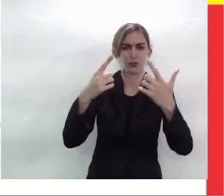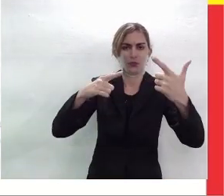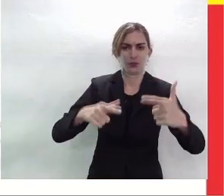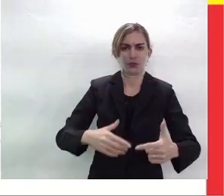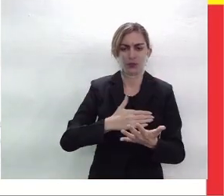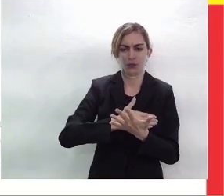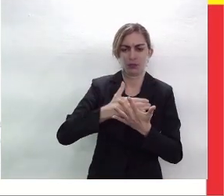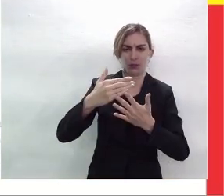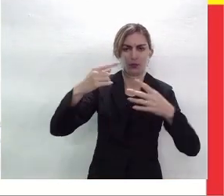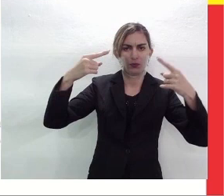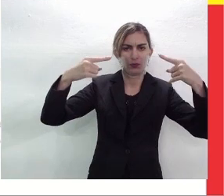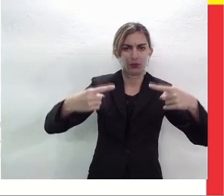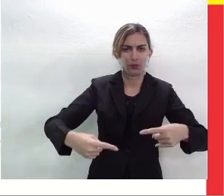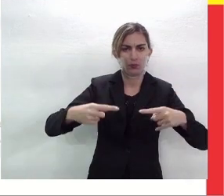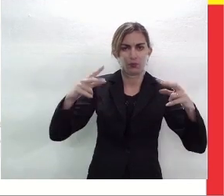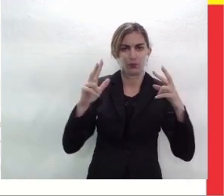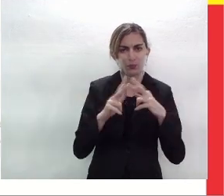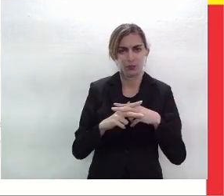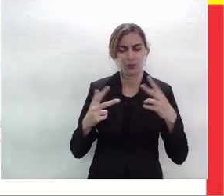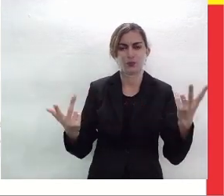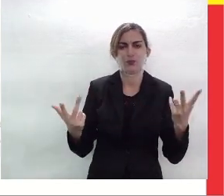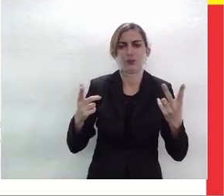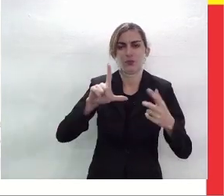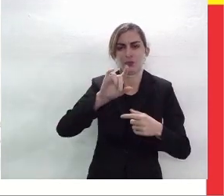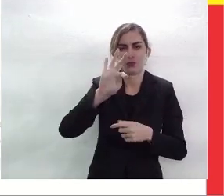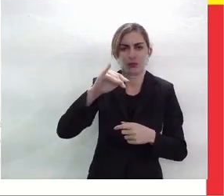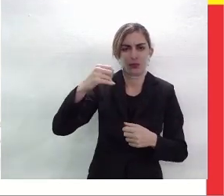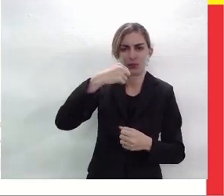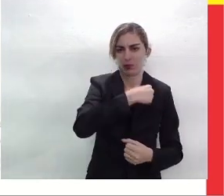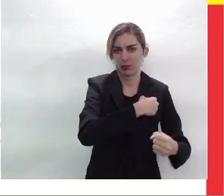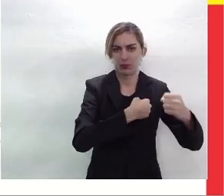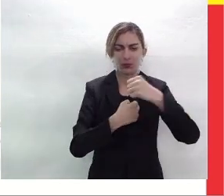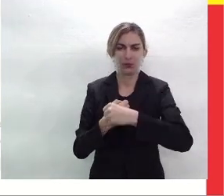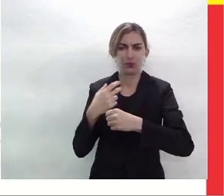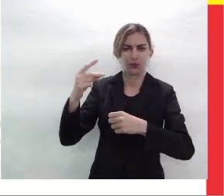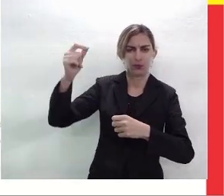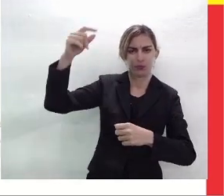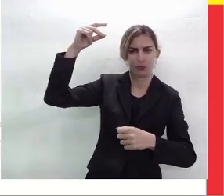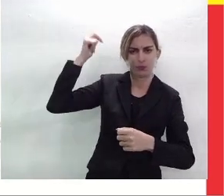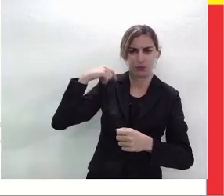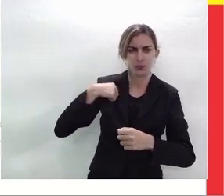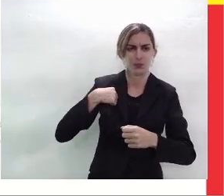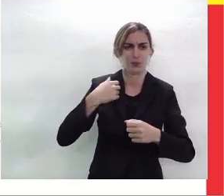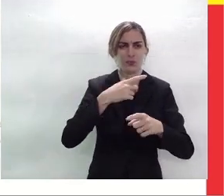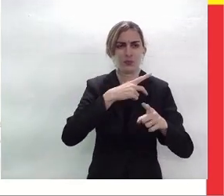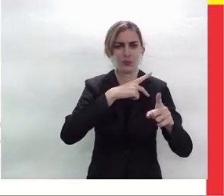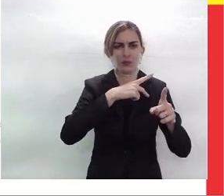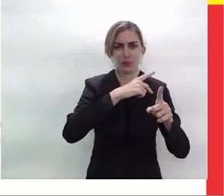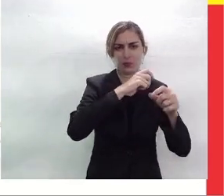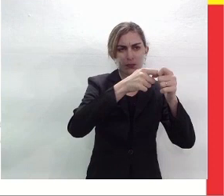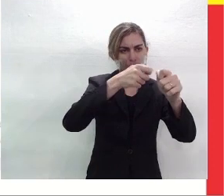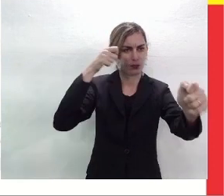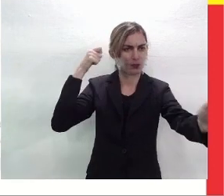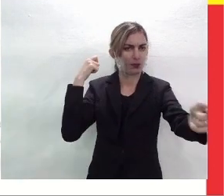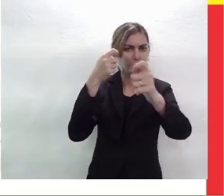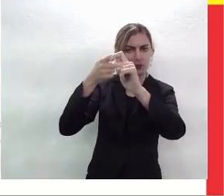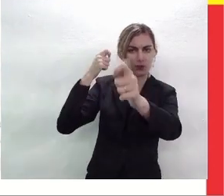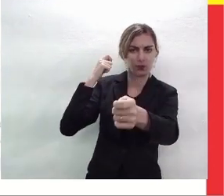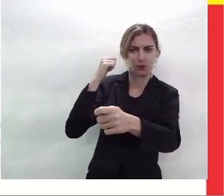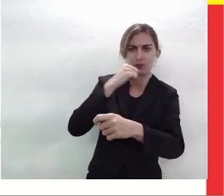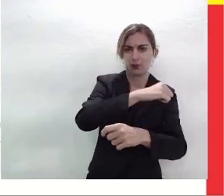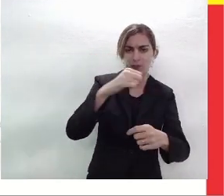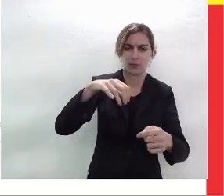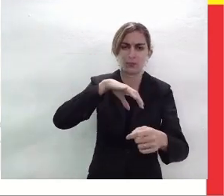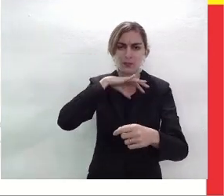elas nasceram, justamente no que eu falei, desde a pré-história, onde o homem lutava para caçar, para poder se alimentar, e também